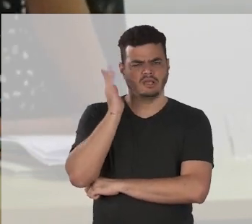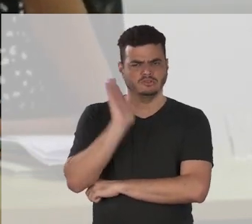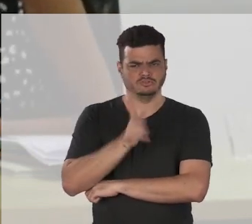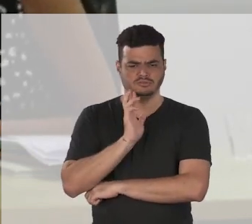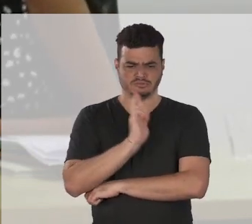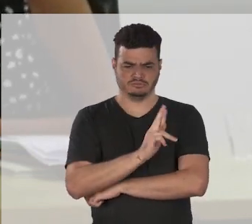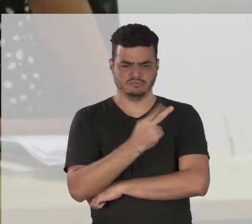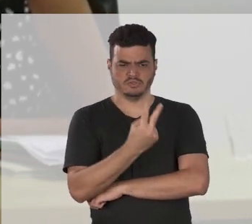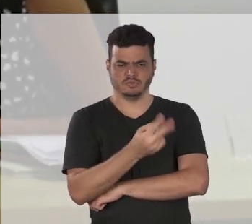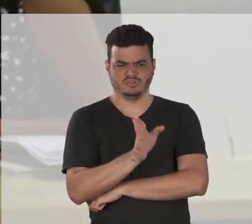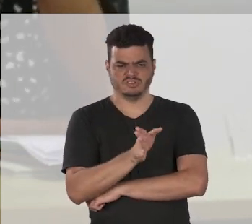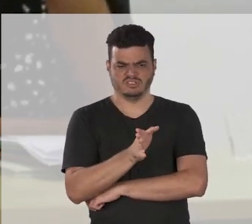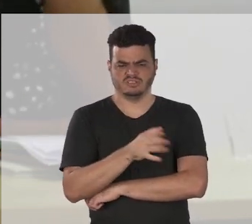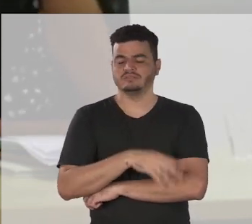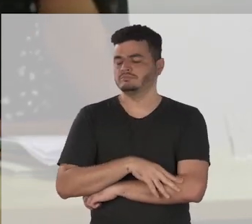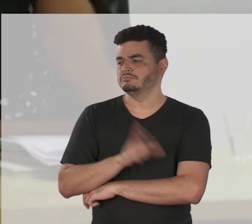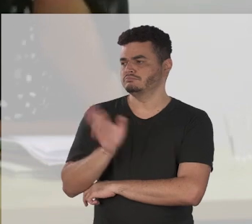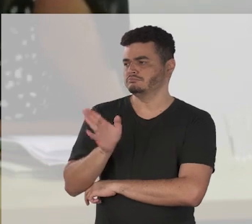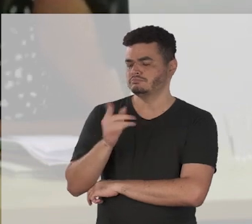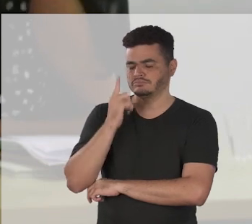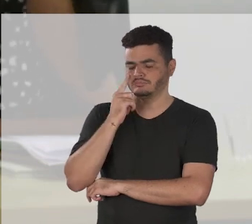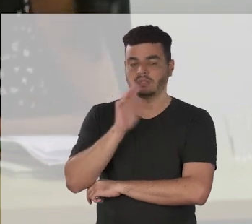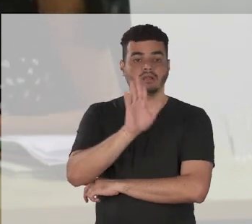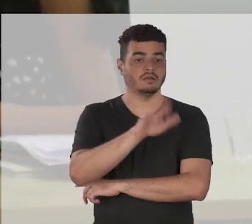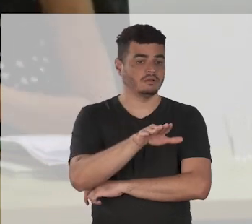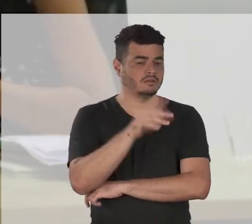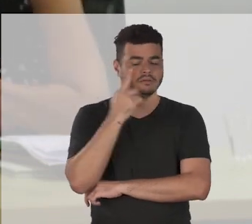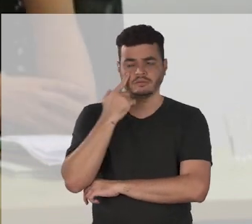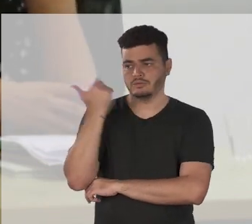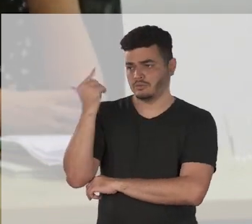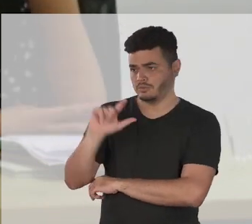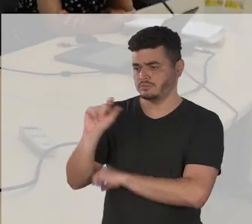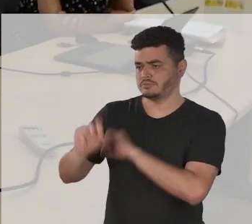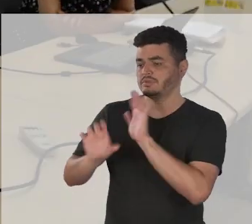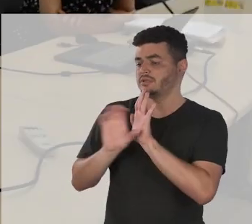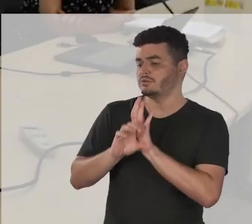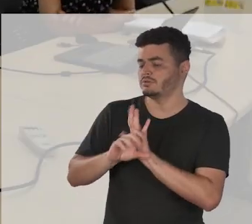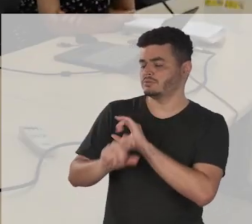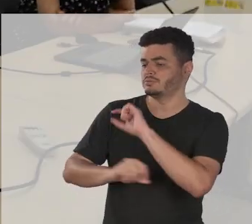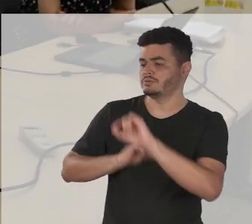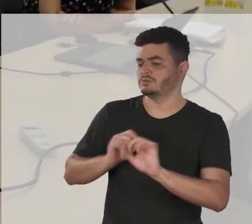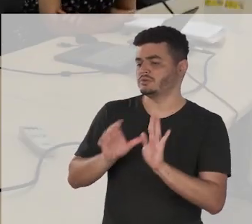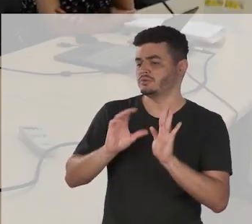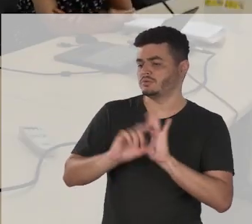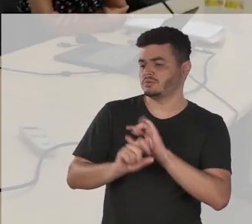Eu acho que já respondi as duas, não? Sim, a literatura infantil e juvenil.